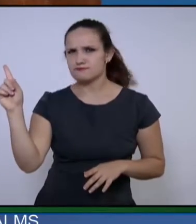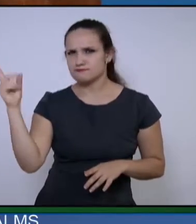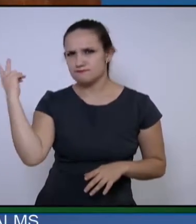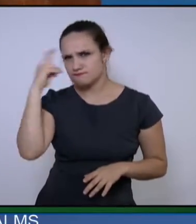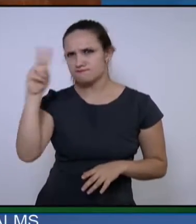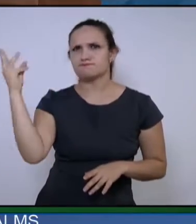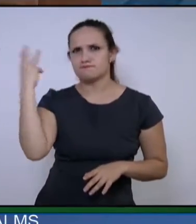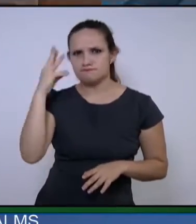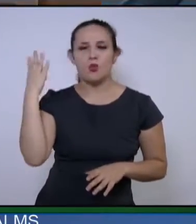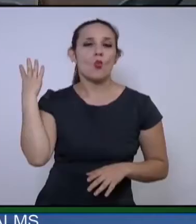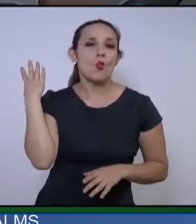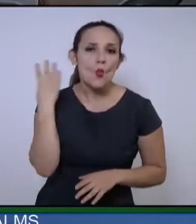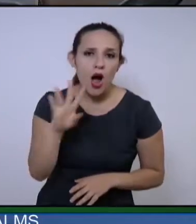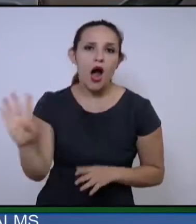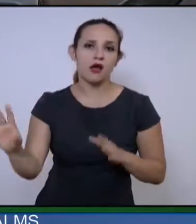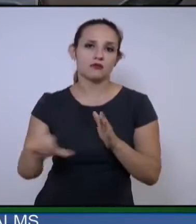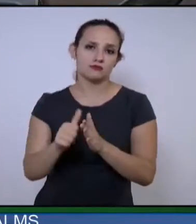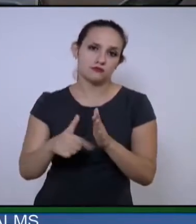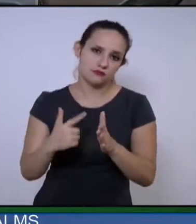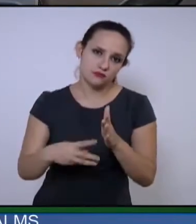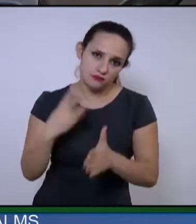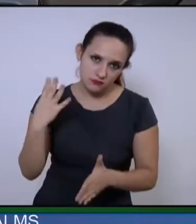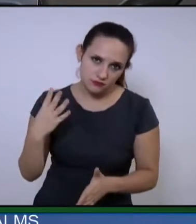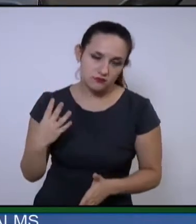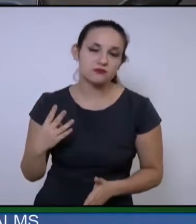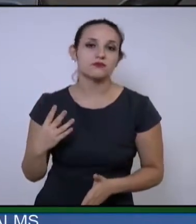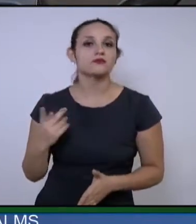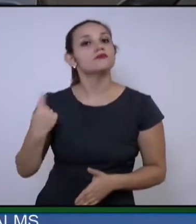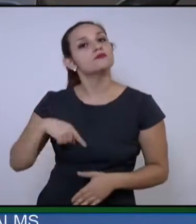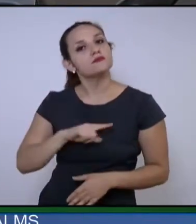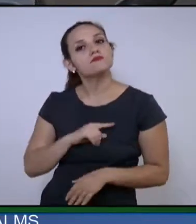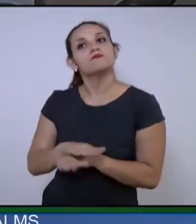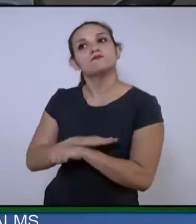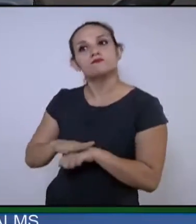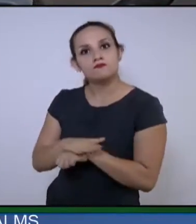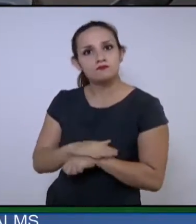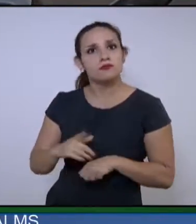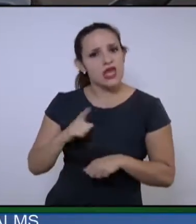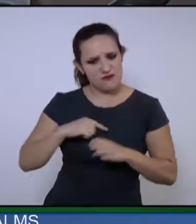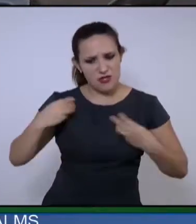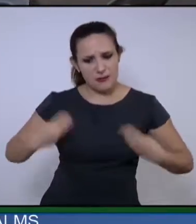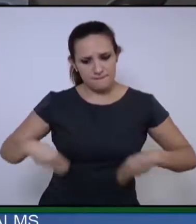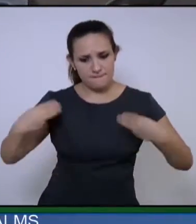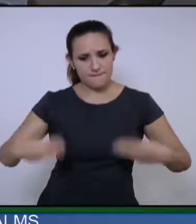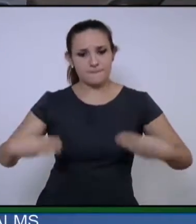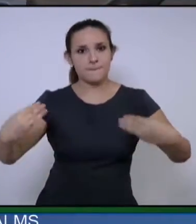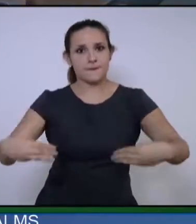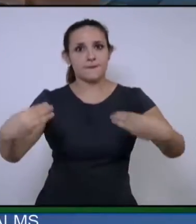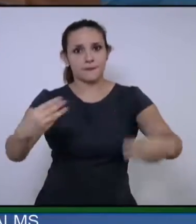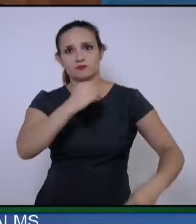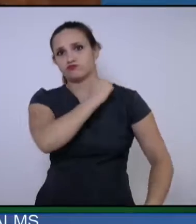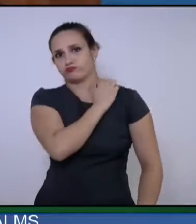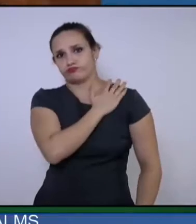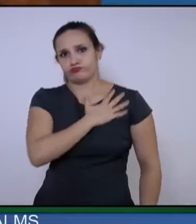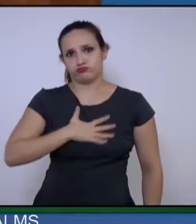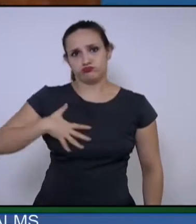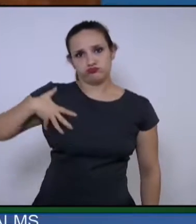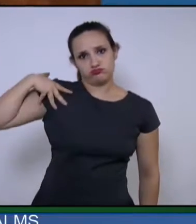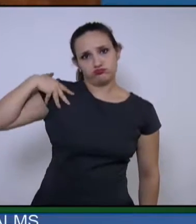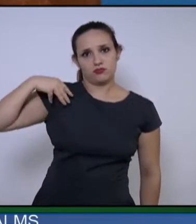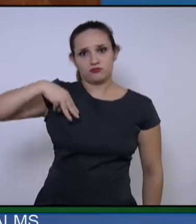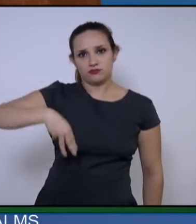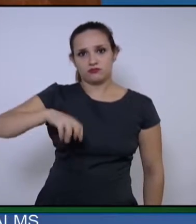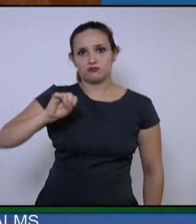mínimo 4, em Dourados, de ministro visitando o Cisfron. É aquele